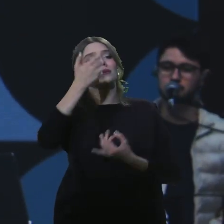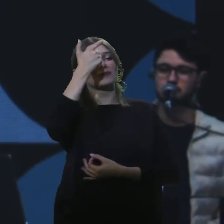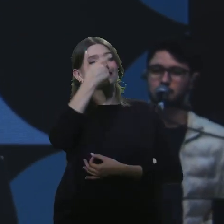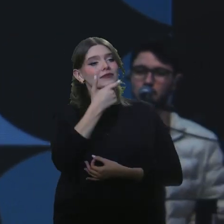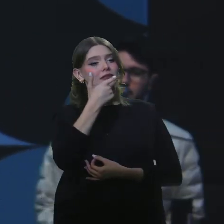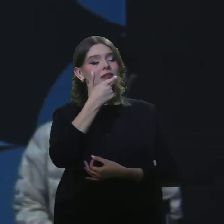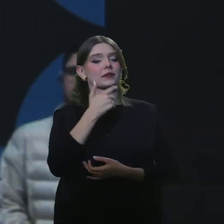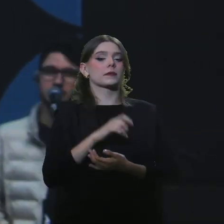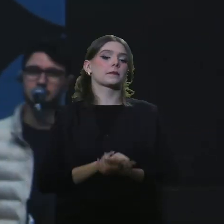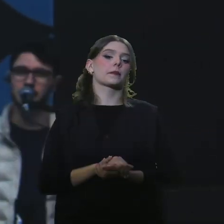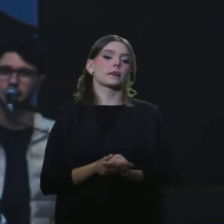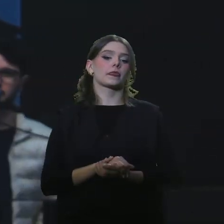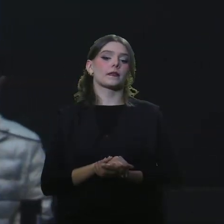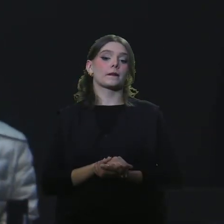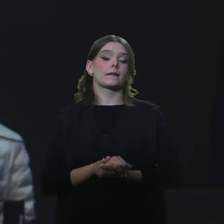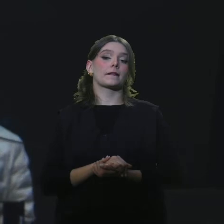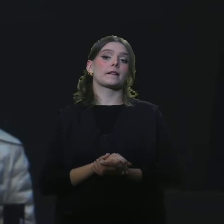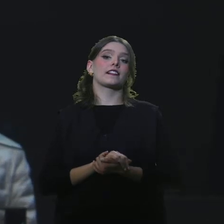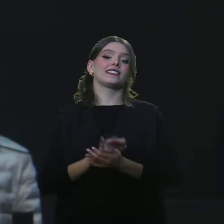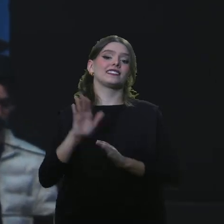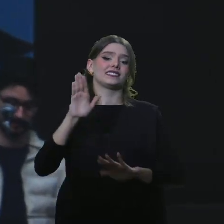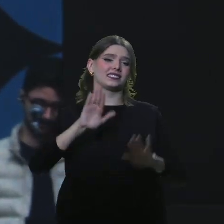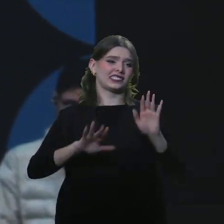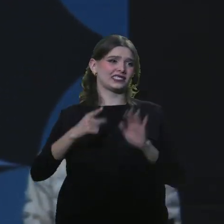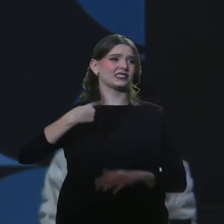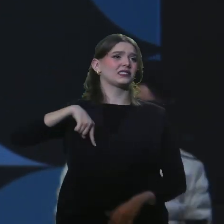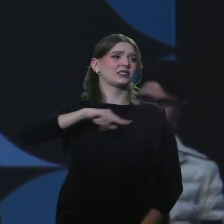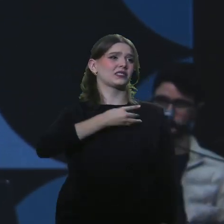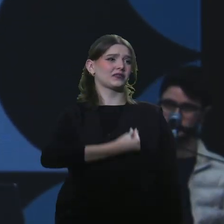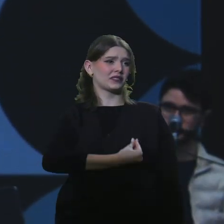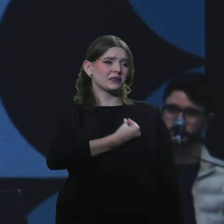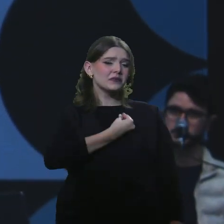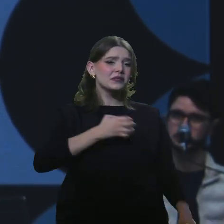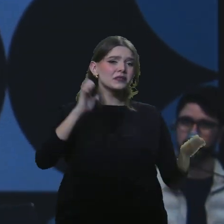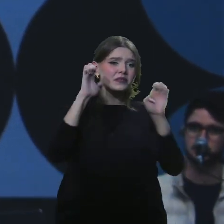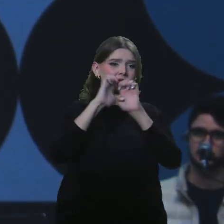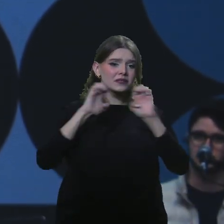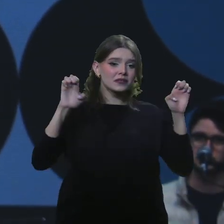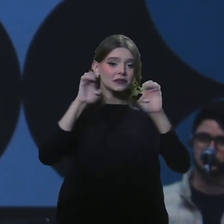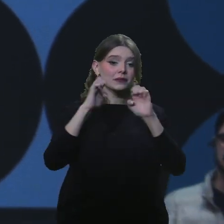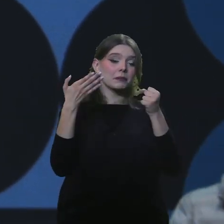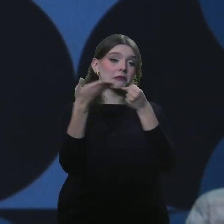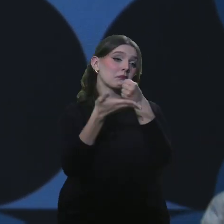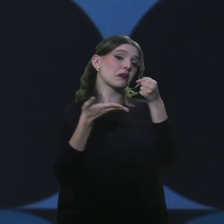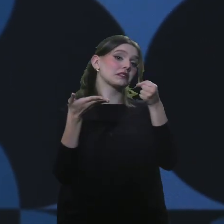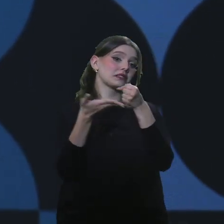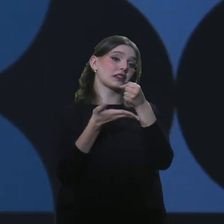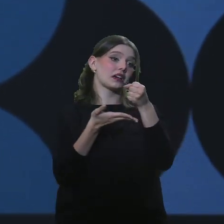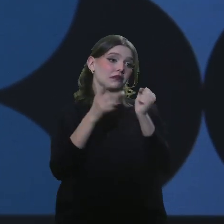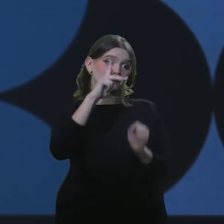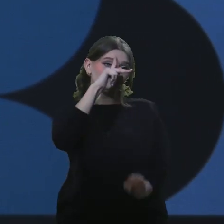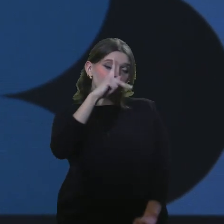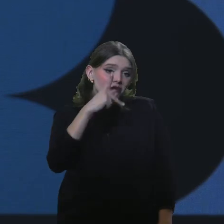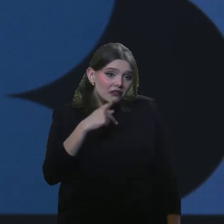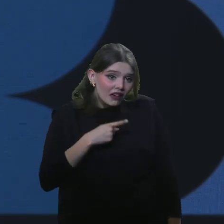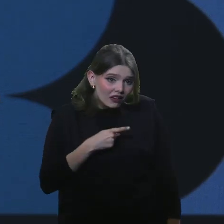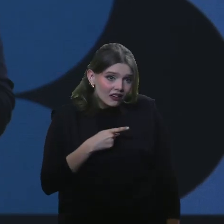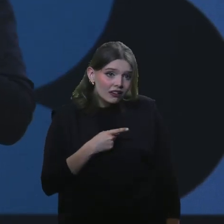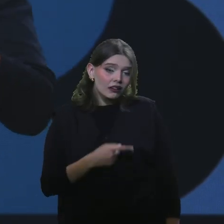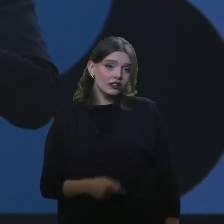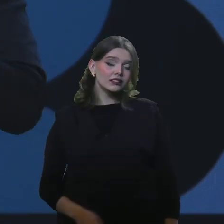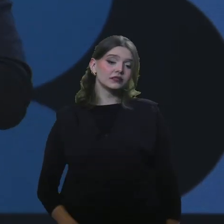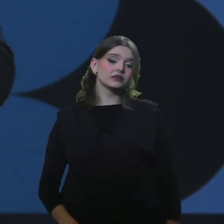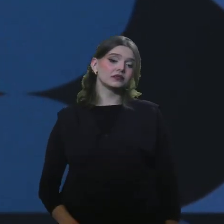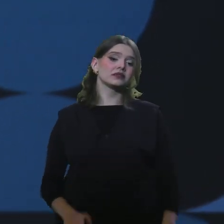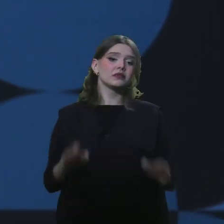vezes, nós vivemos um evangelho baseado em nós. Um evangelho